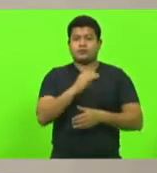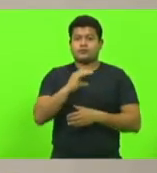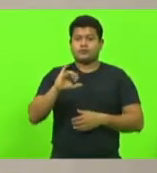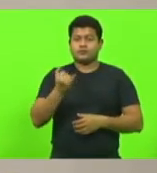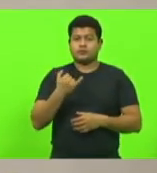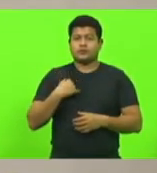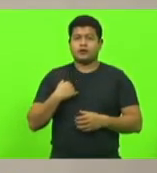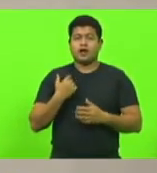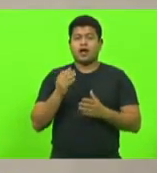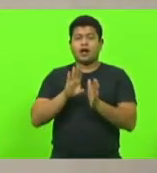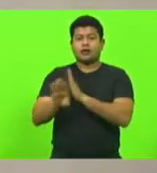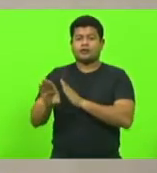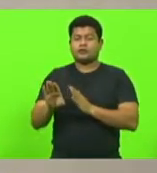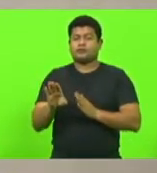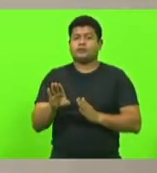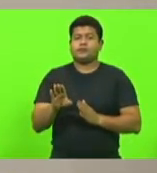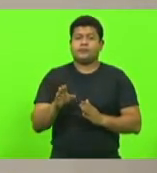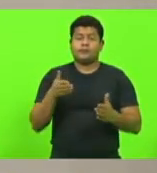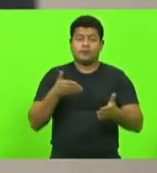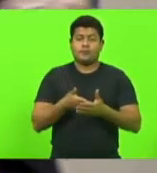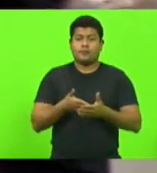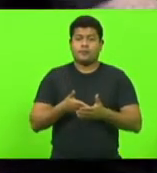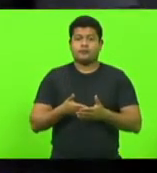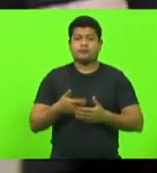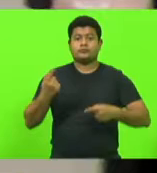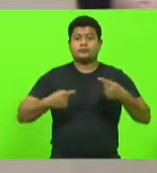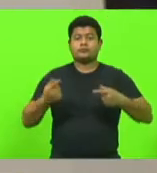Milton Obos, em discussão.